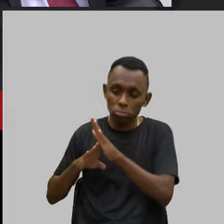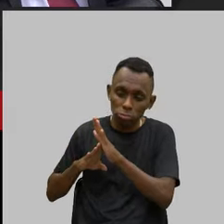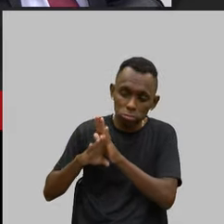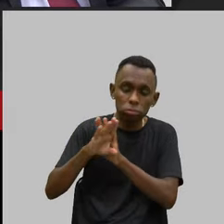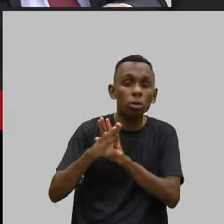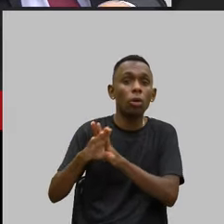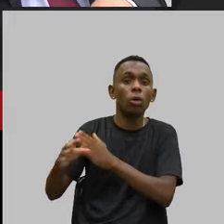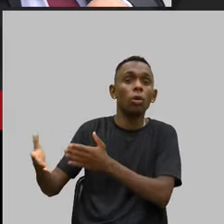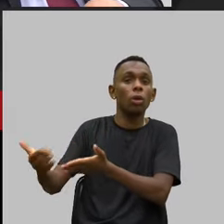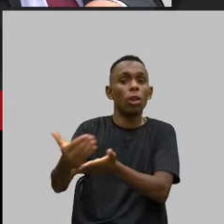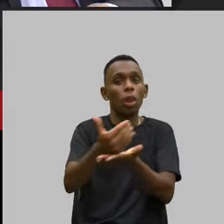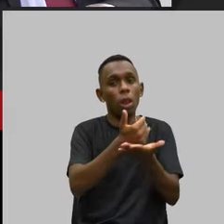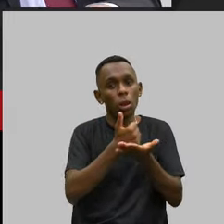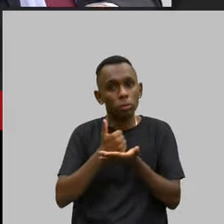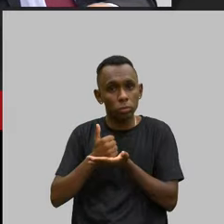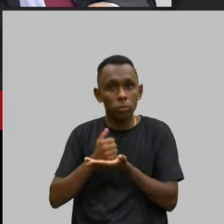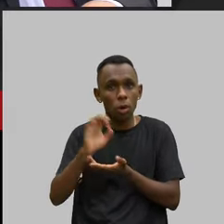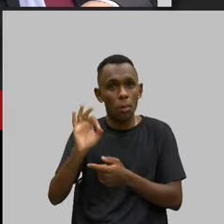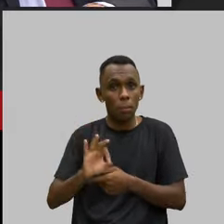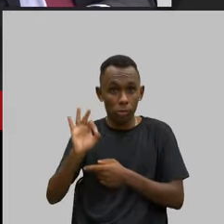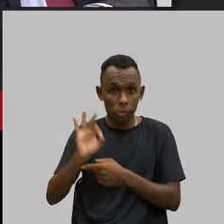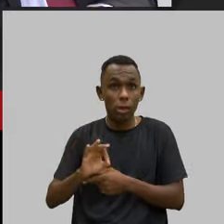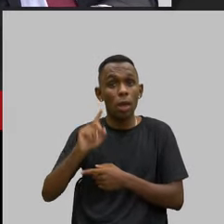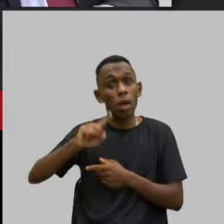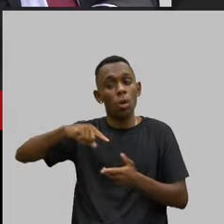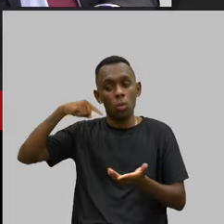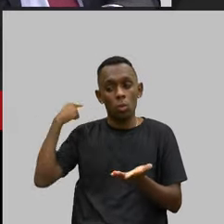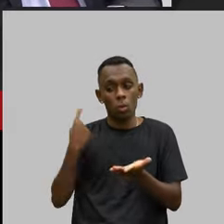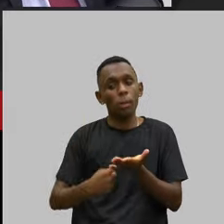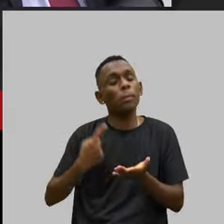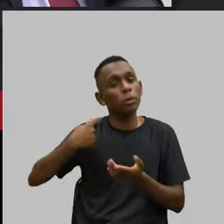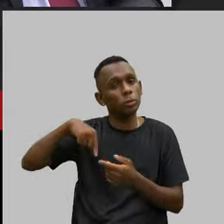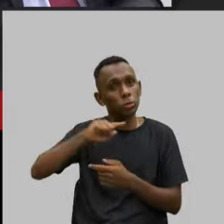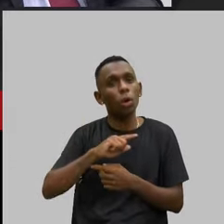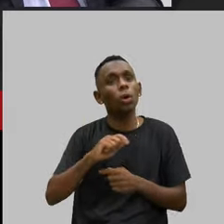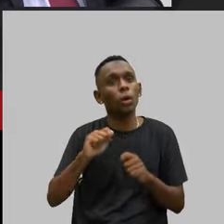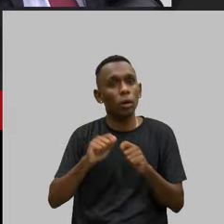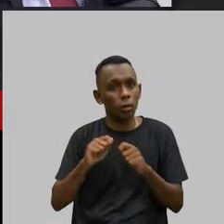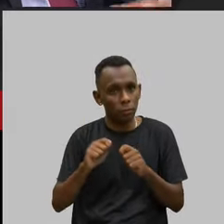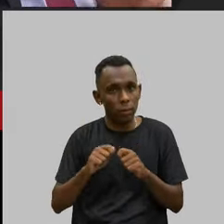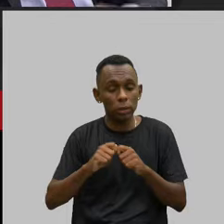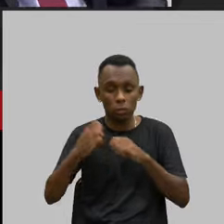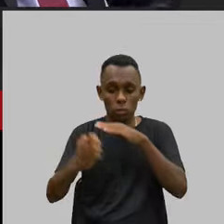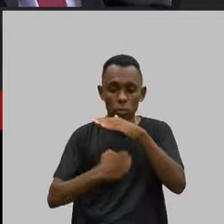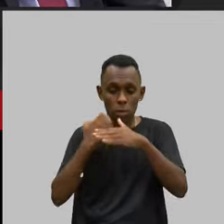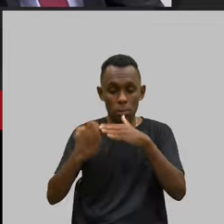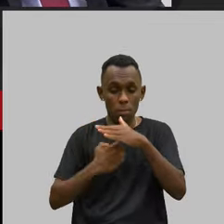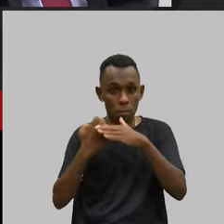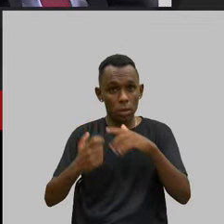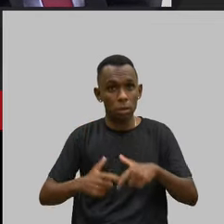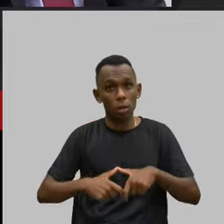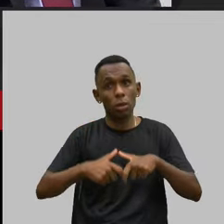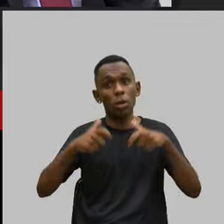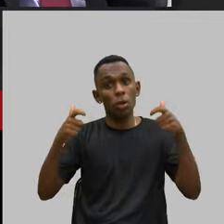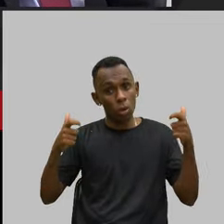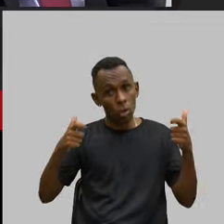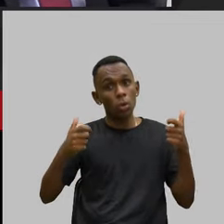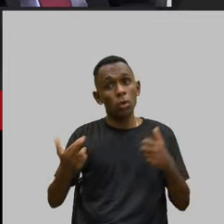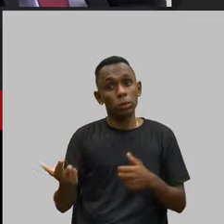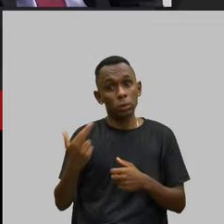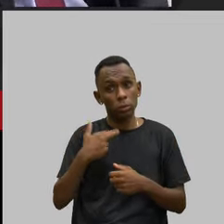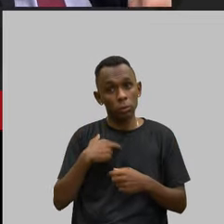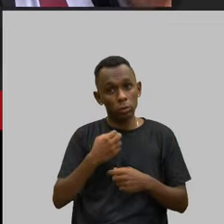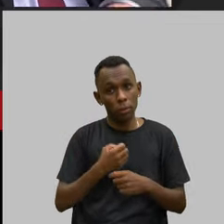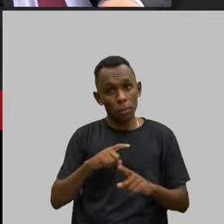acordo com a inflação isso é um compromisso que nós fazemos com Empresas Grandes que tem trazido grandes resultados não só paraa